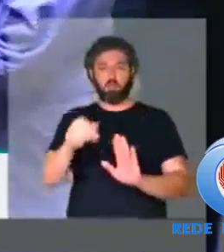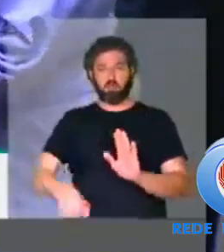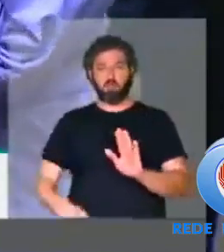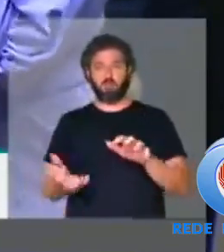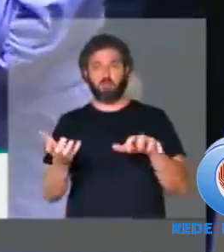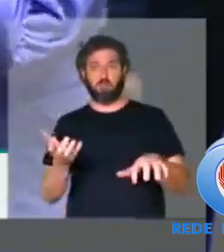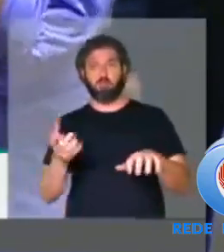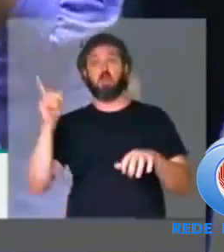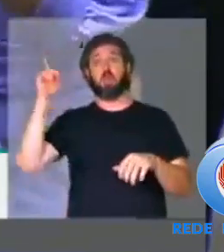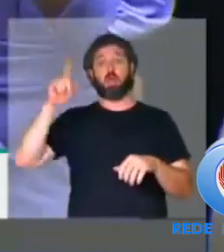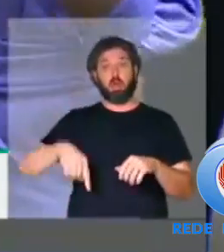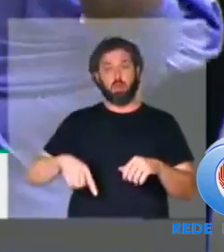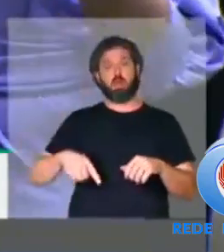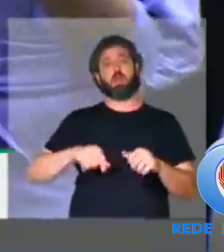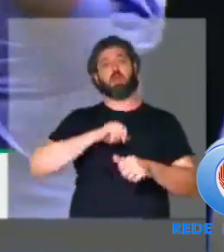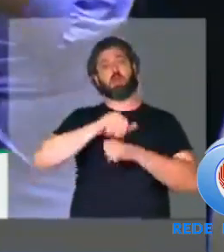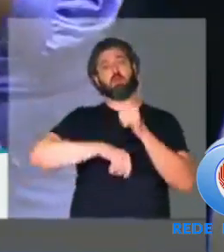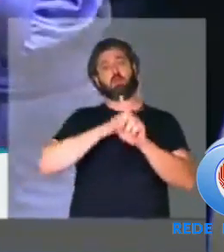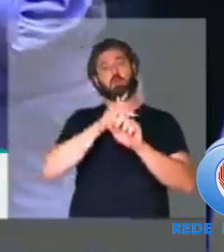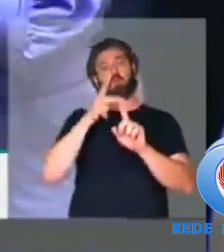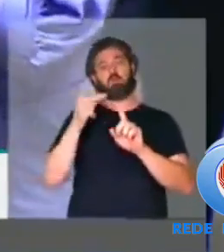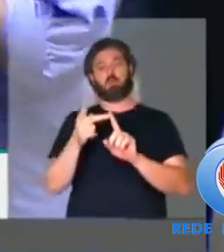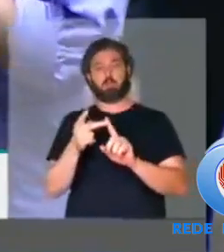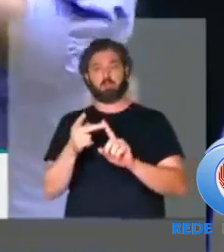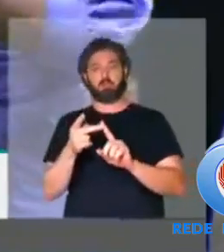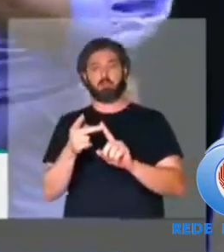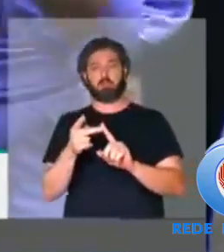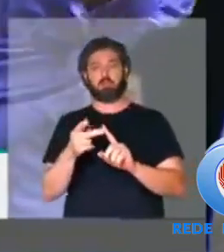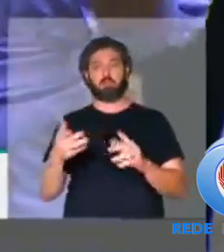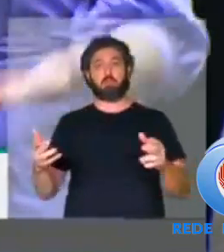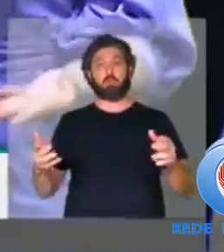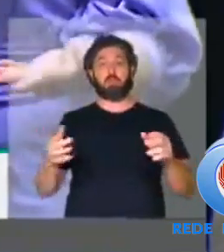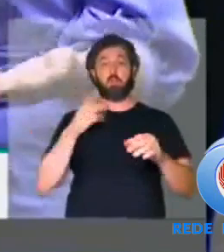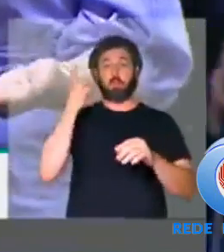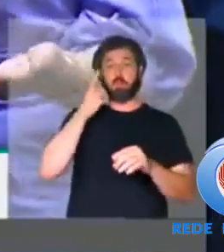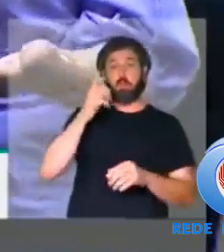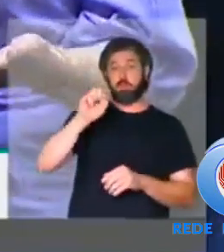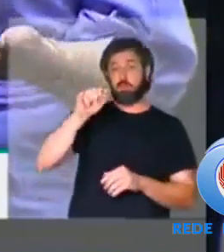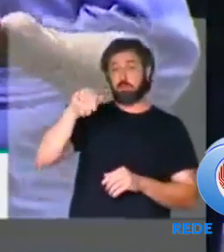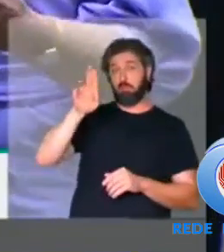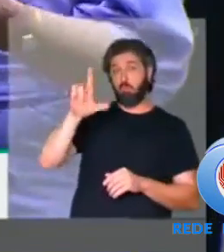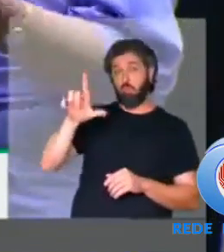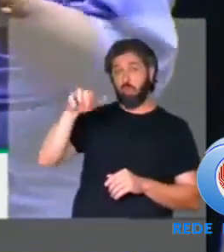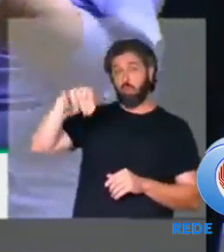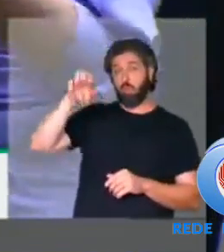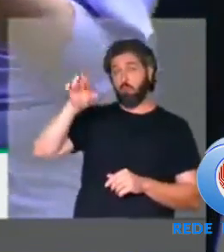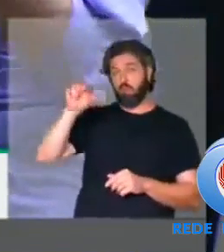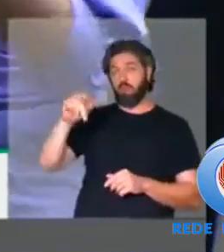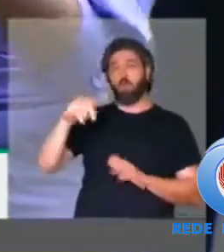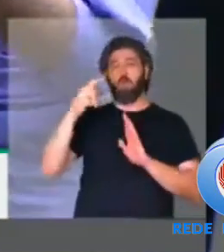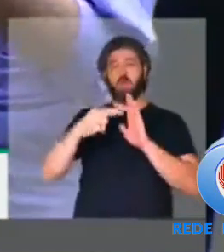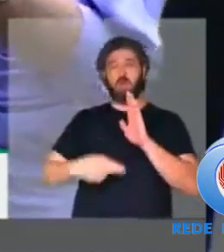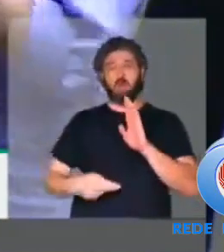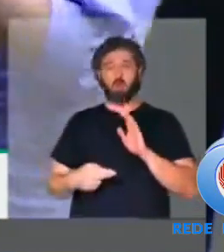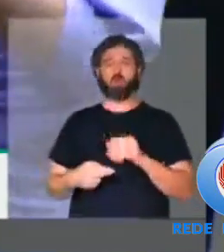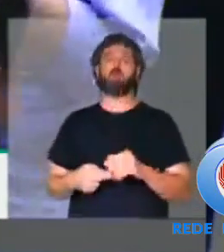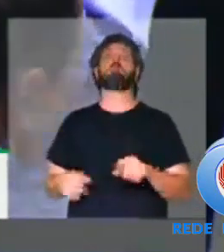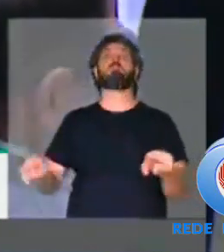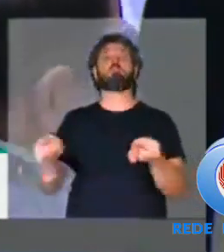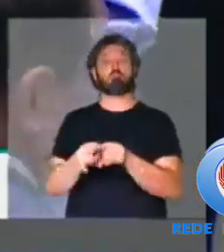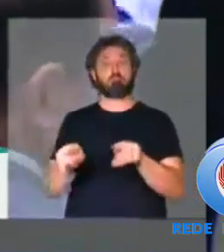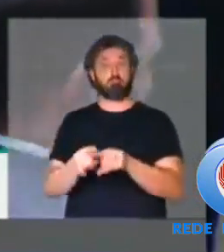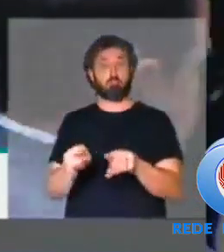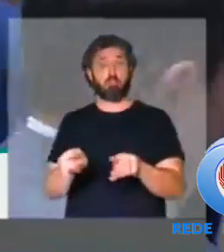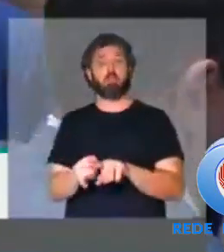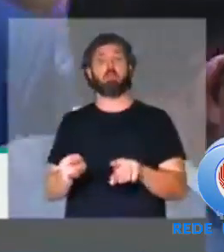nesse parlamento, que foi a reforma da Previdência. O deputado Samuel Moreira, o nosso relator,